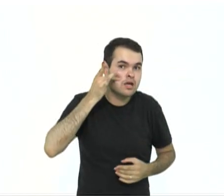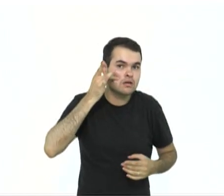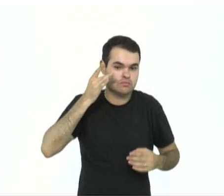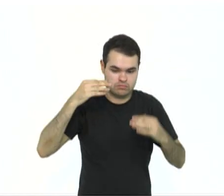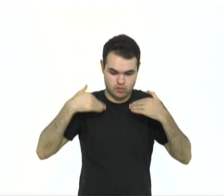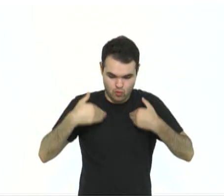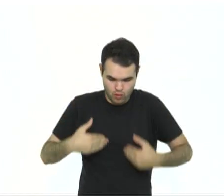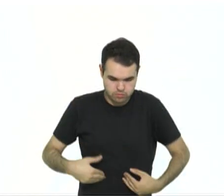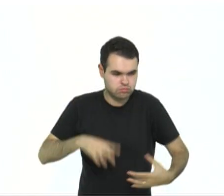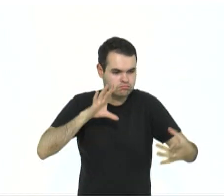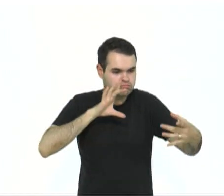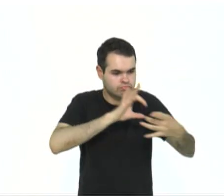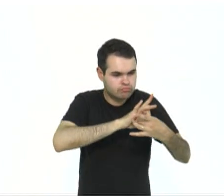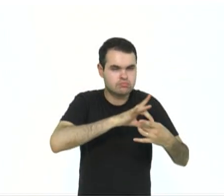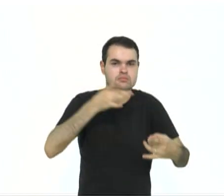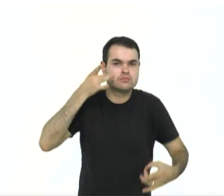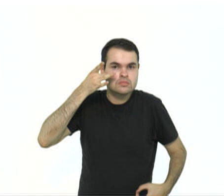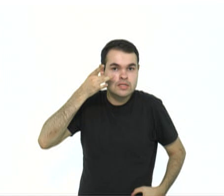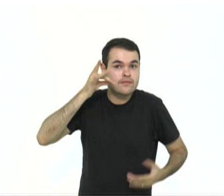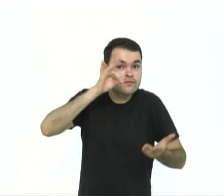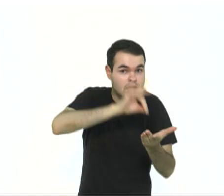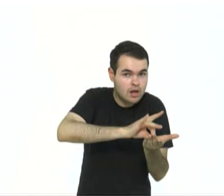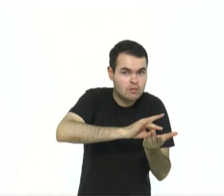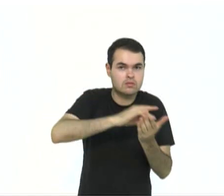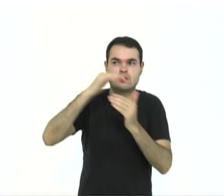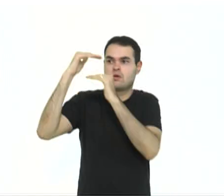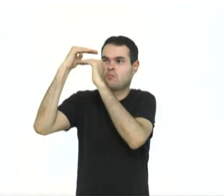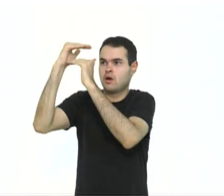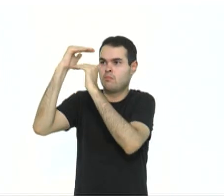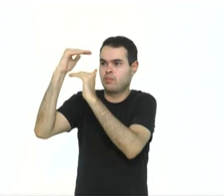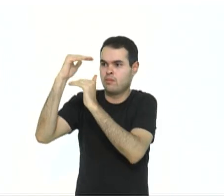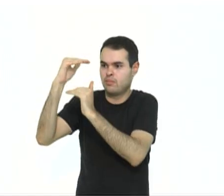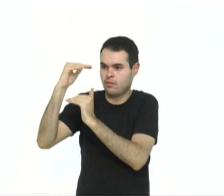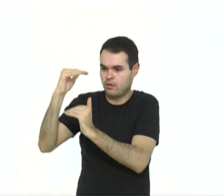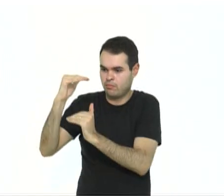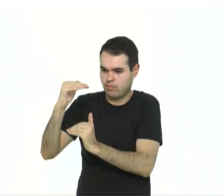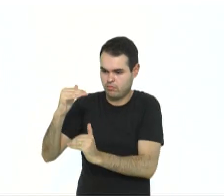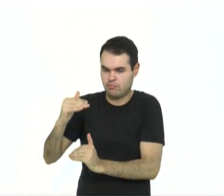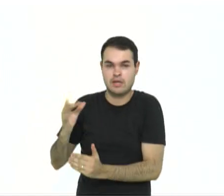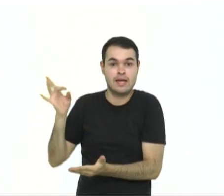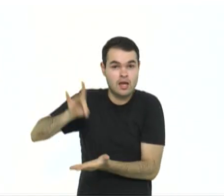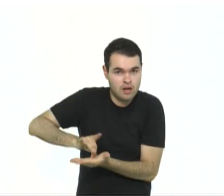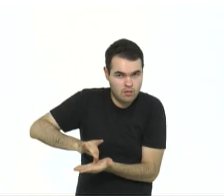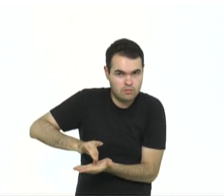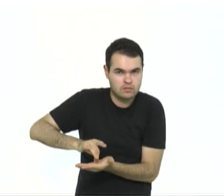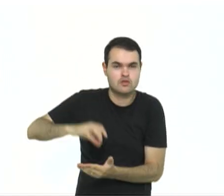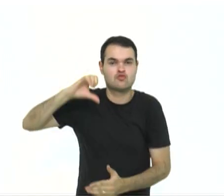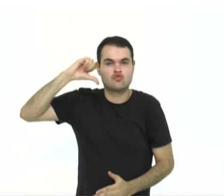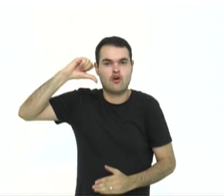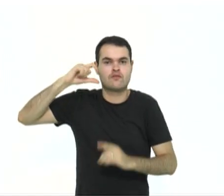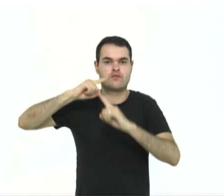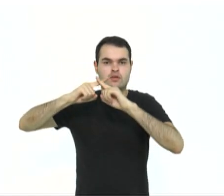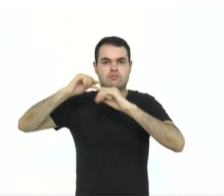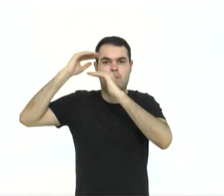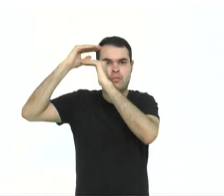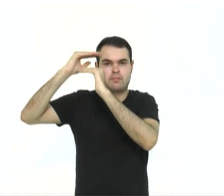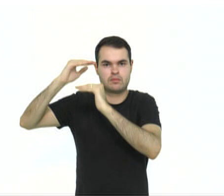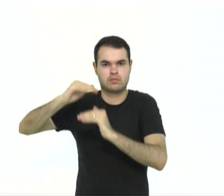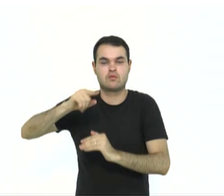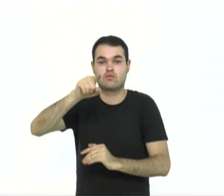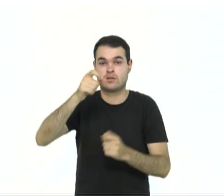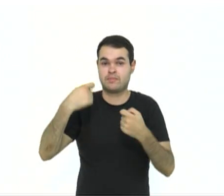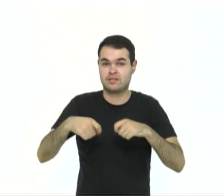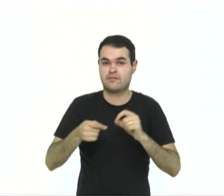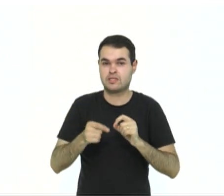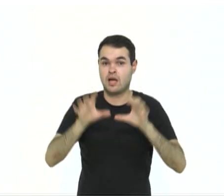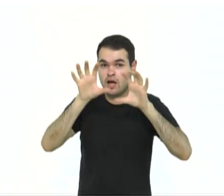você desenha uma figura humana a partir de 9 vezes o tamanho da cabeça, né? Então, quando você vai construir seu personagem, é bacana você